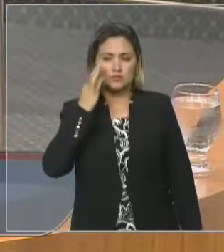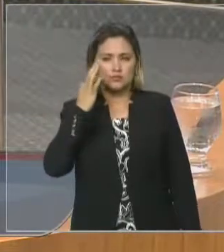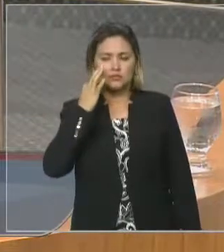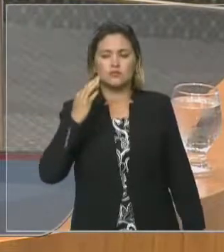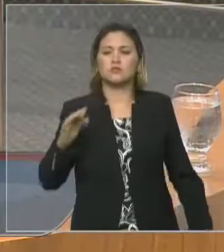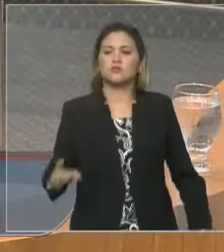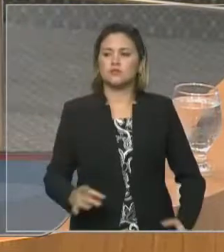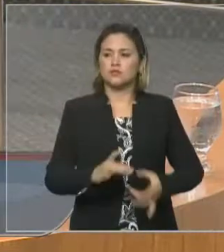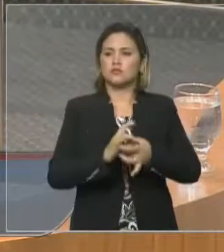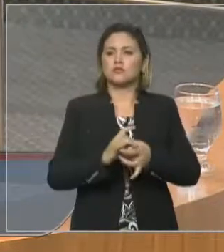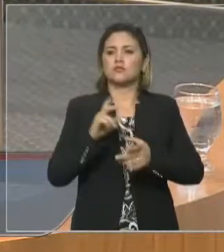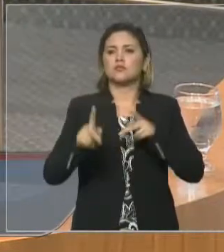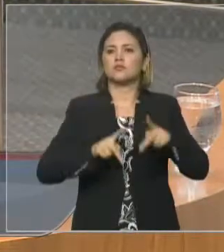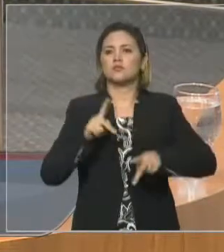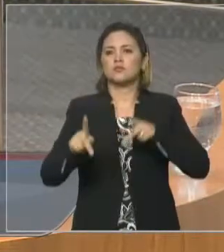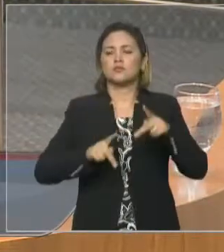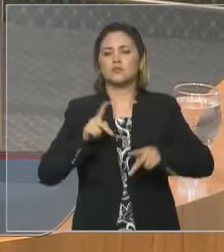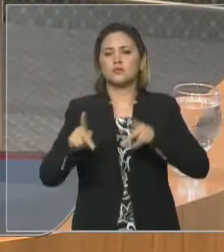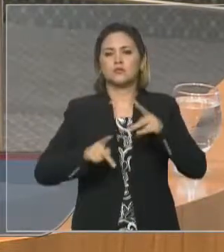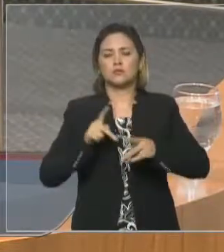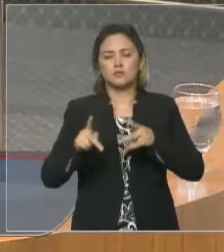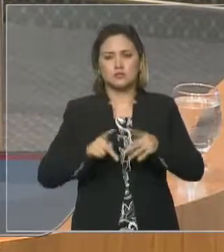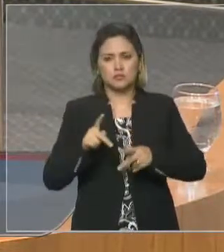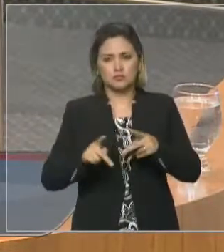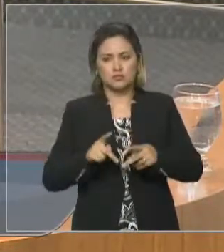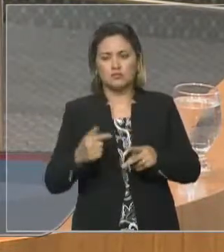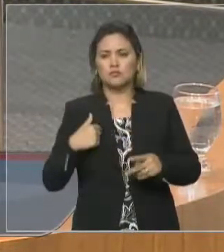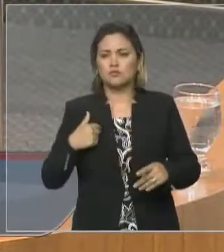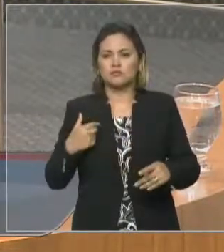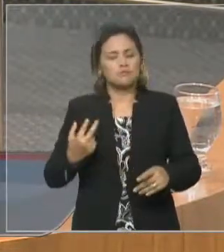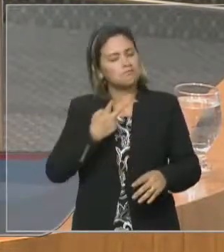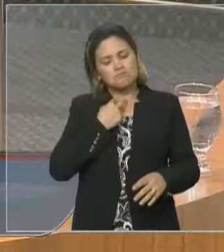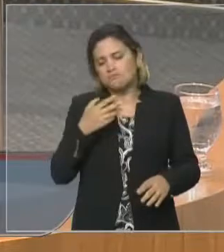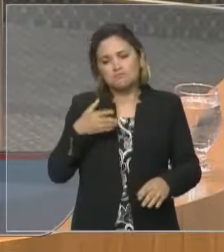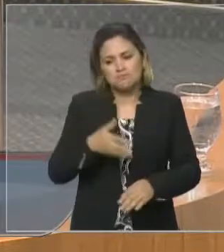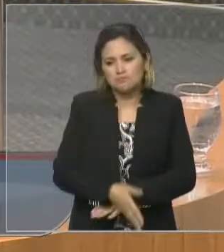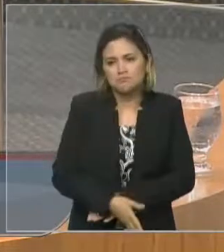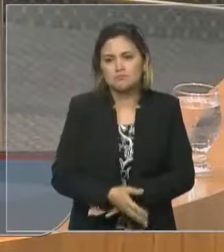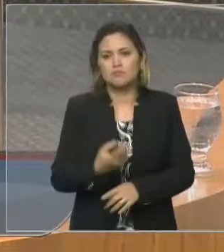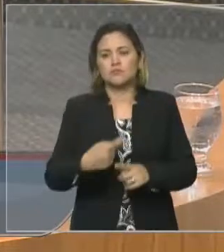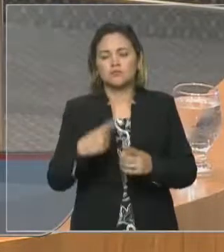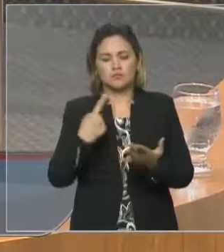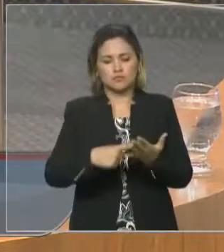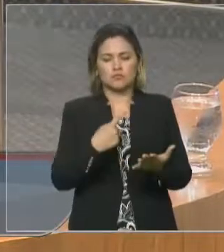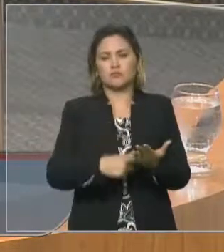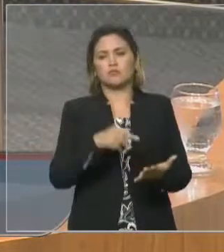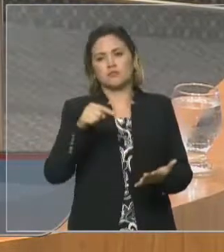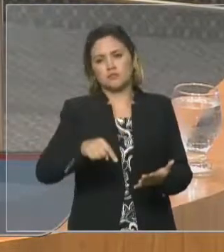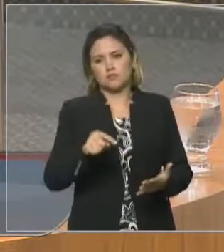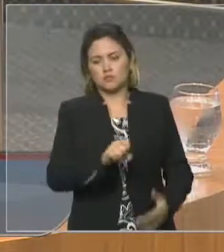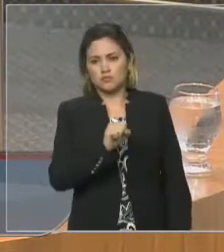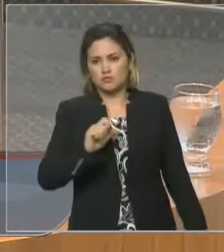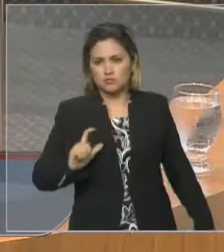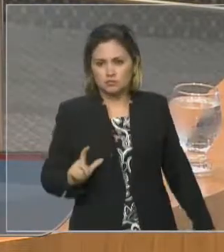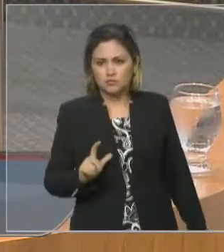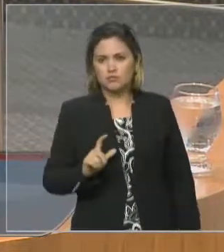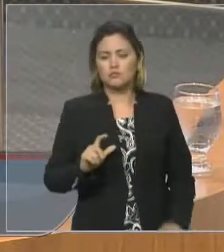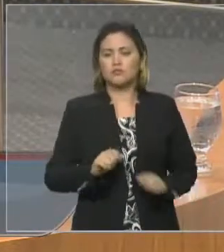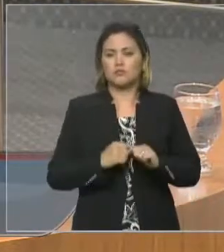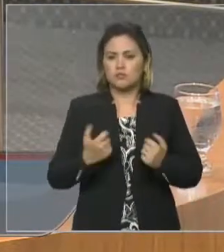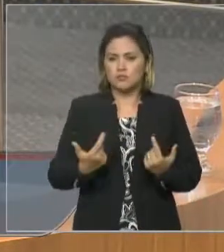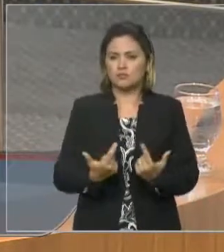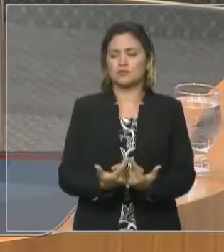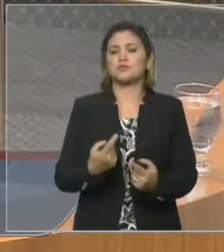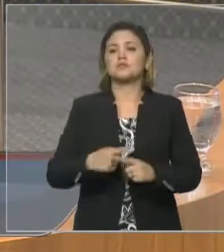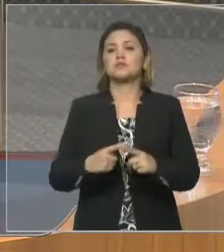população de Fortaleza. Não estou presente participando dessa inauguração, porque temos aqui os compromissos na capital, aqui na nossa Assembleia,